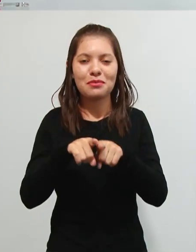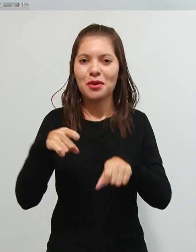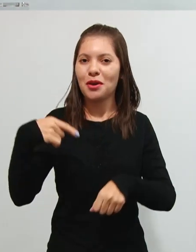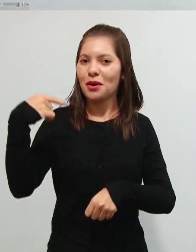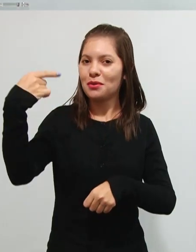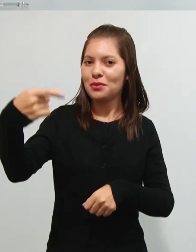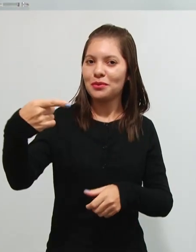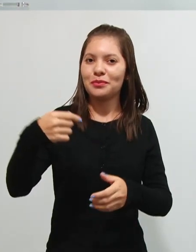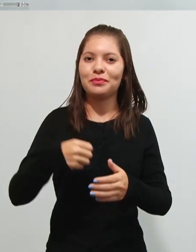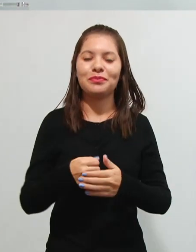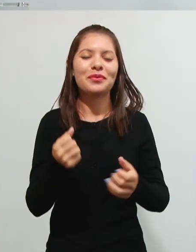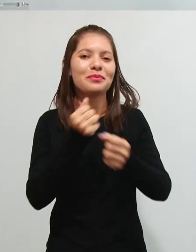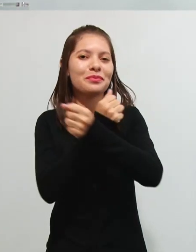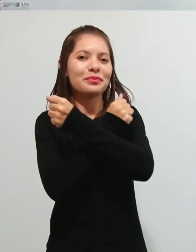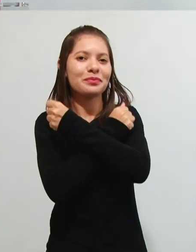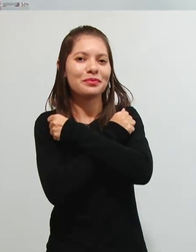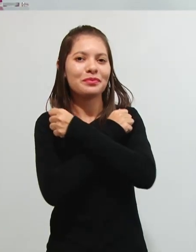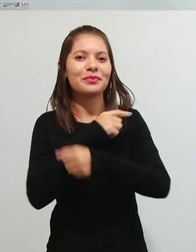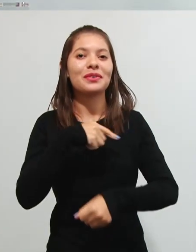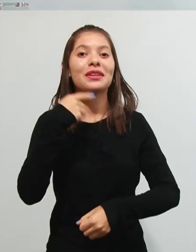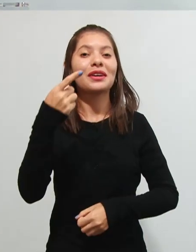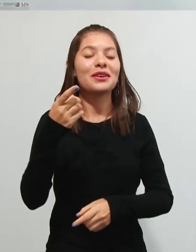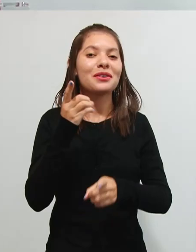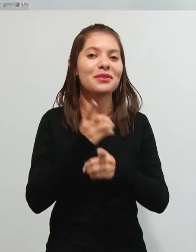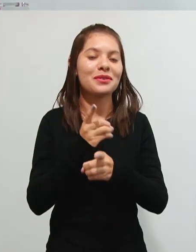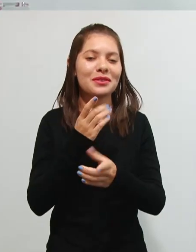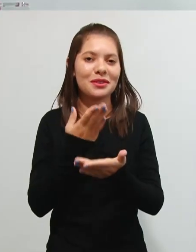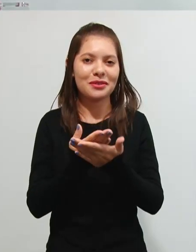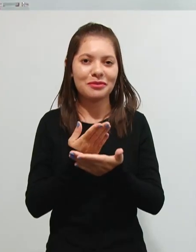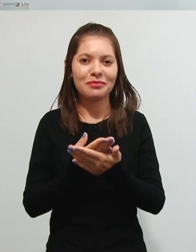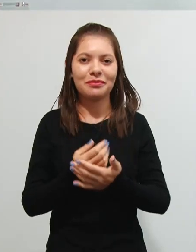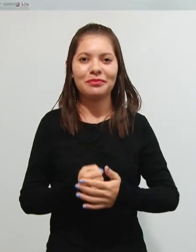dessa jornada. Um grande abraço e até a nossa próxima aula.